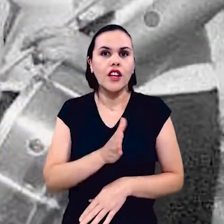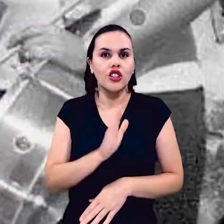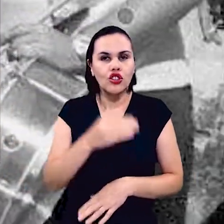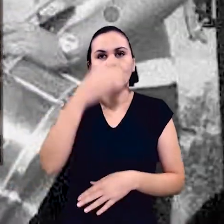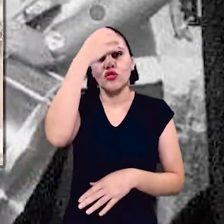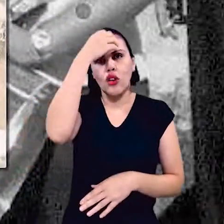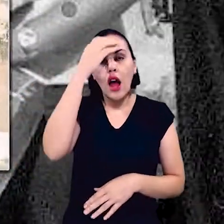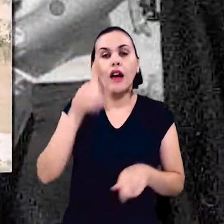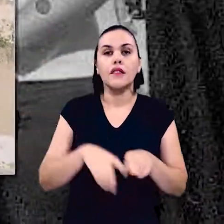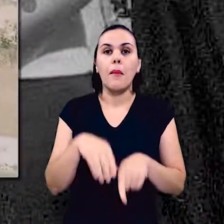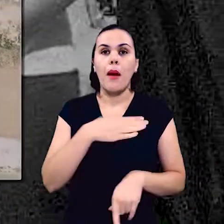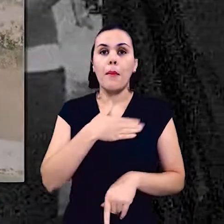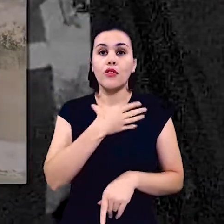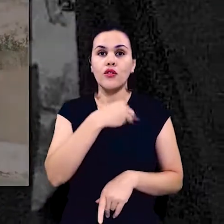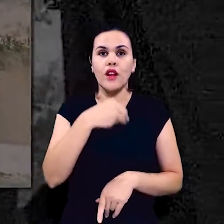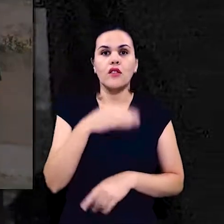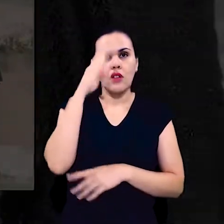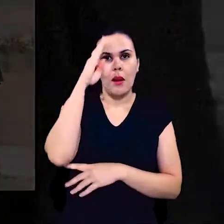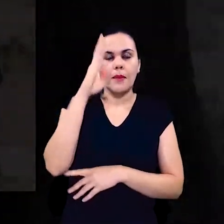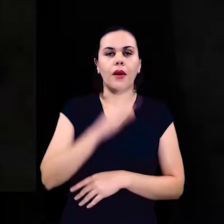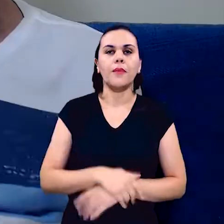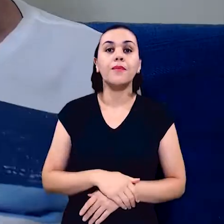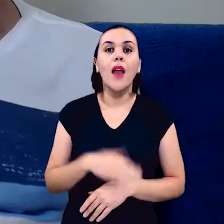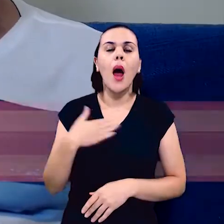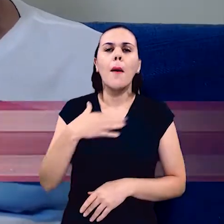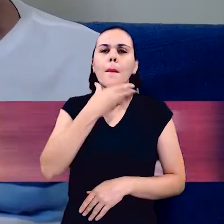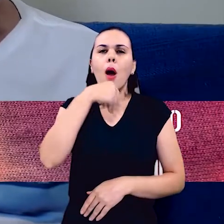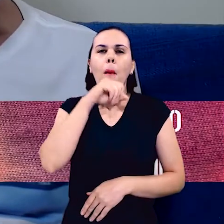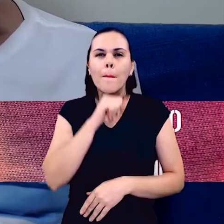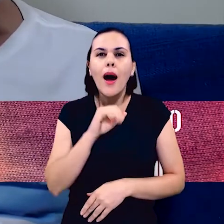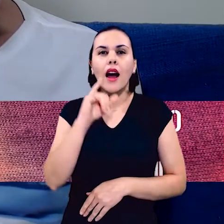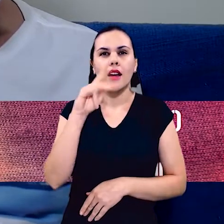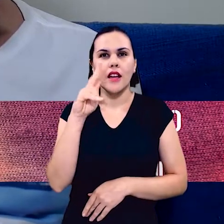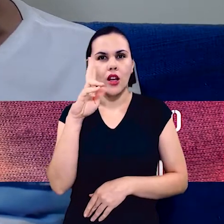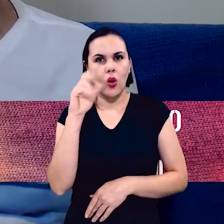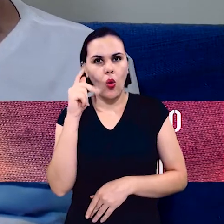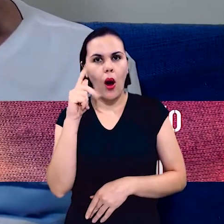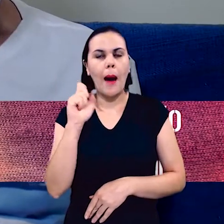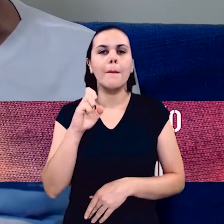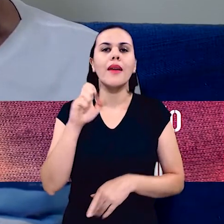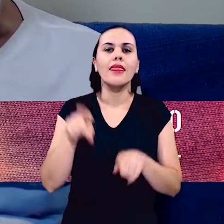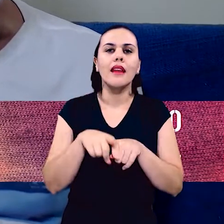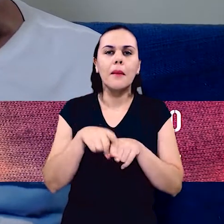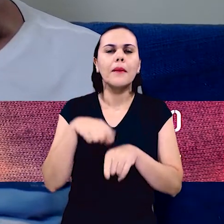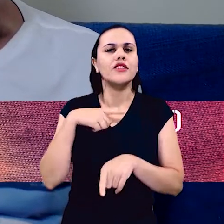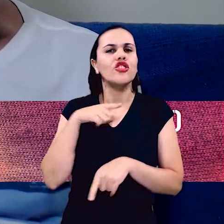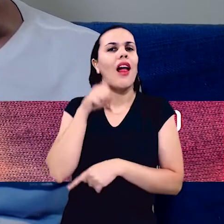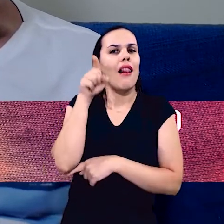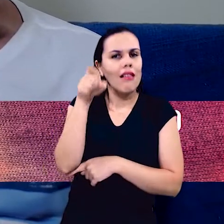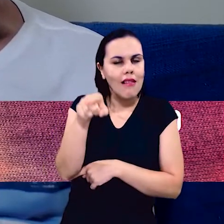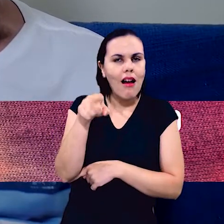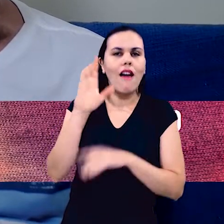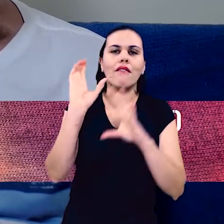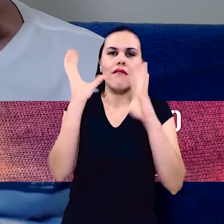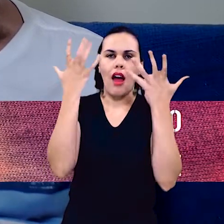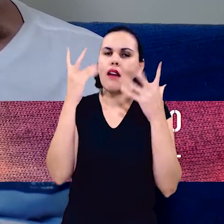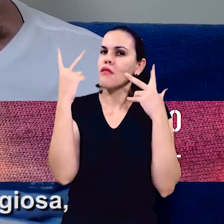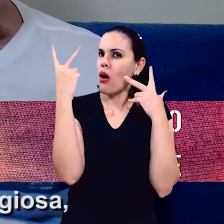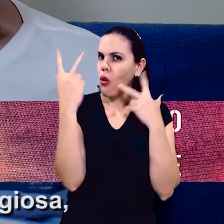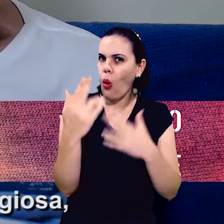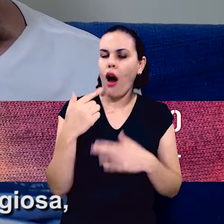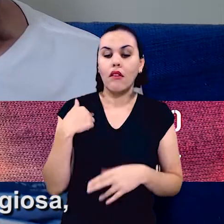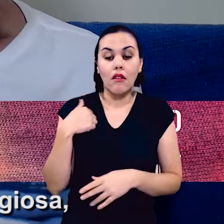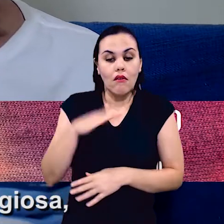Minhas filhas foram imperatrizes, os meus filhos foram capitão do mastro. Meu pai vem de Iguape para cá, Iguape também tinha a festa do